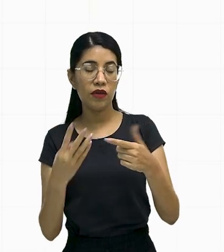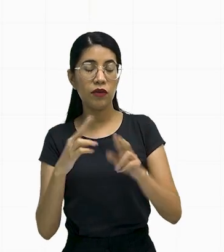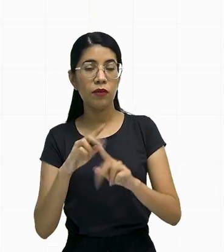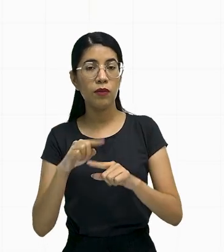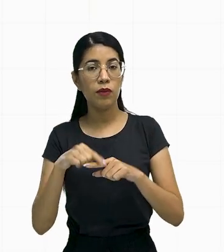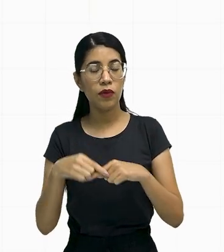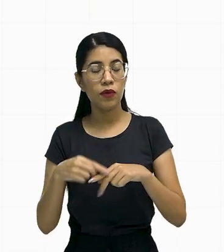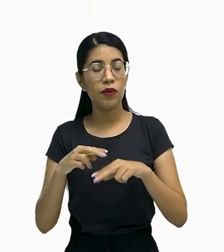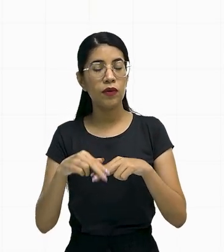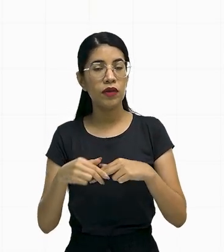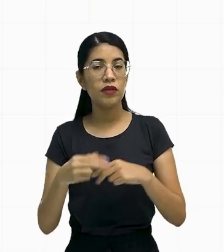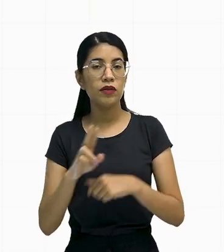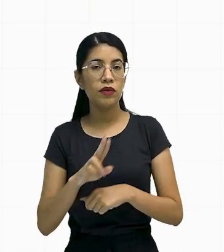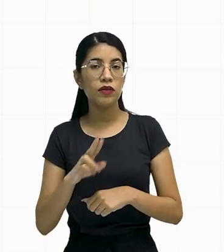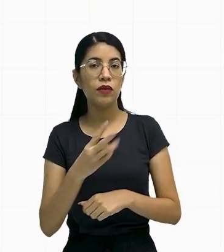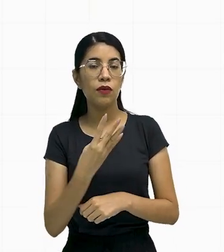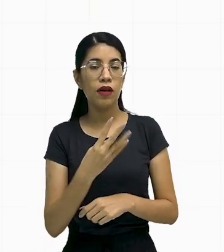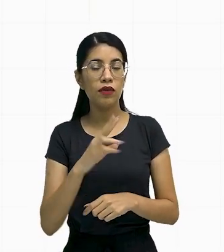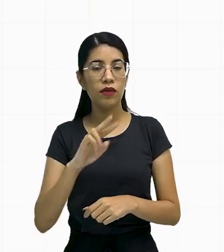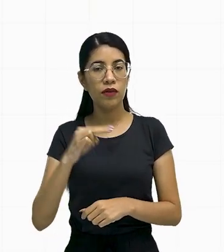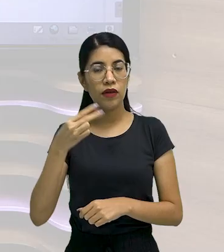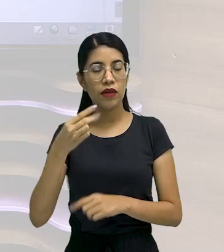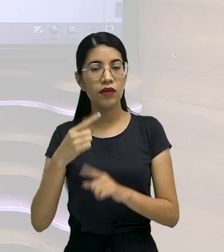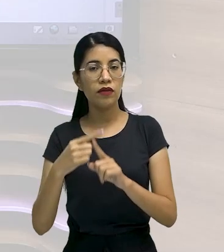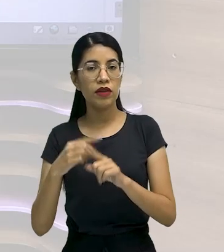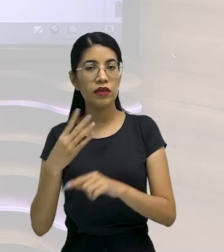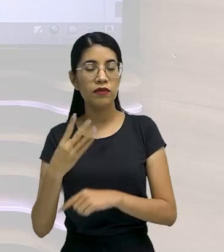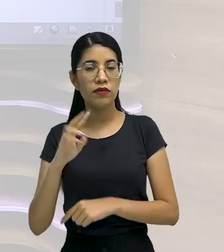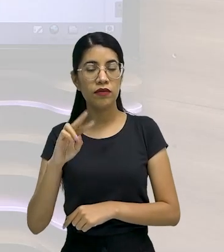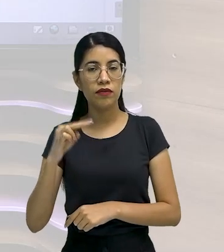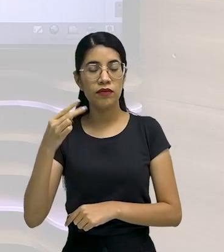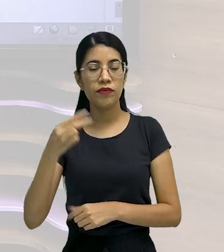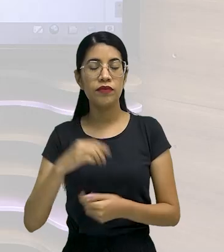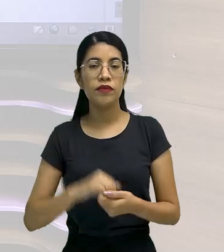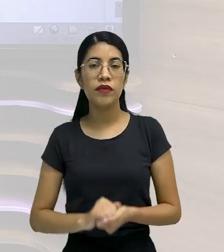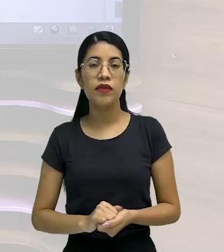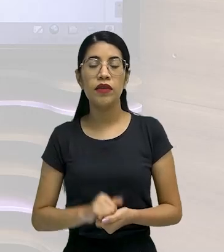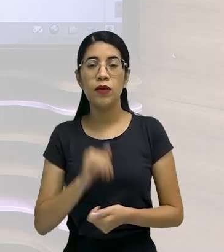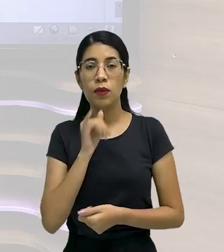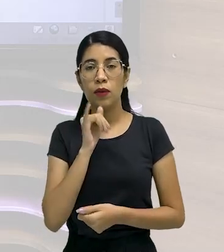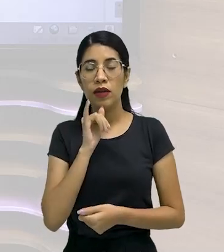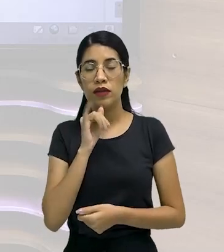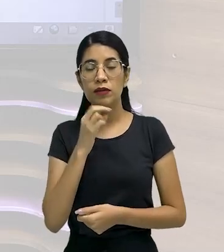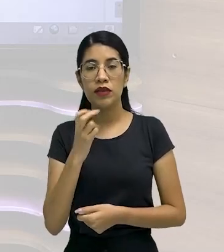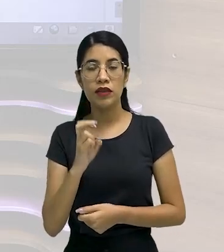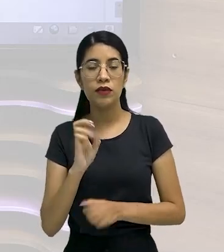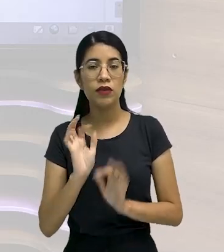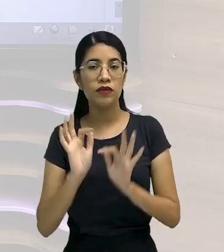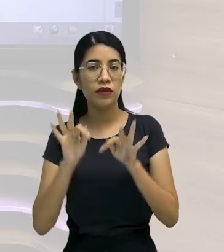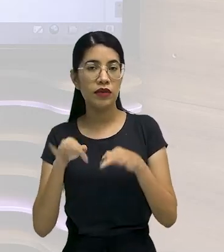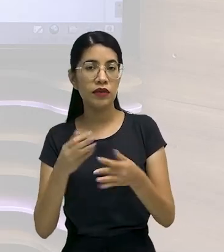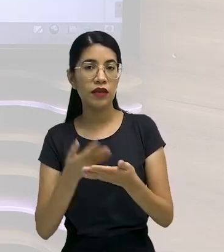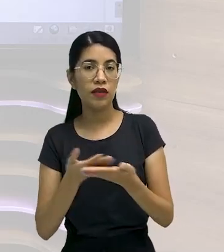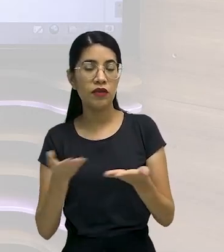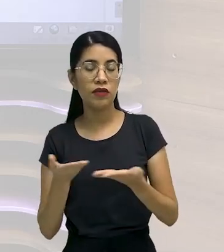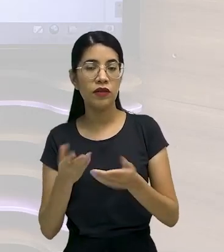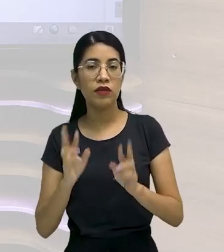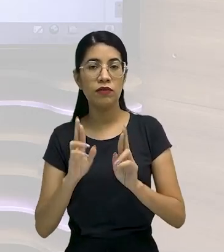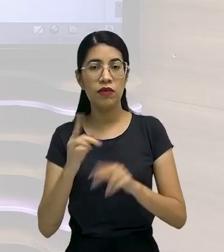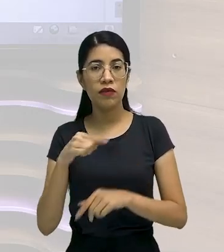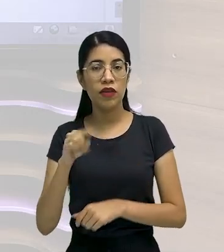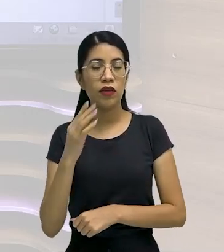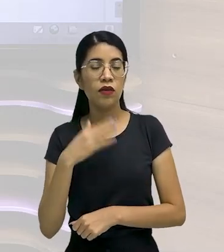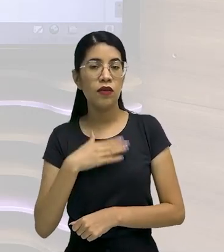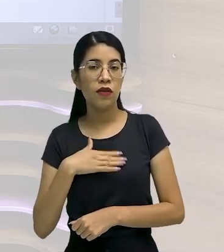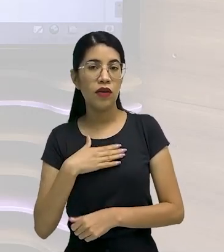ao quadrado mais 4 ao quadrado. Beleza, pessoal? Então, com esse exemplo 5, a gente vai chegando ao final da aula. Espero que vocês tenham